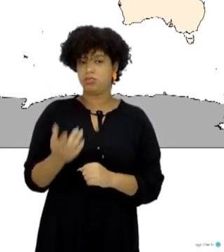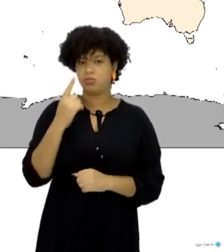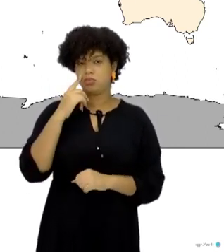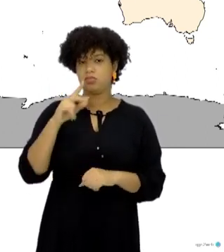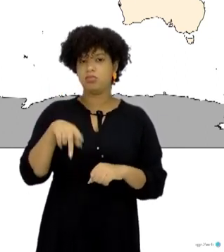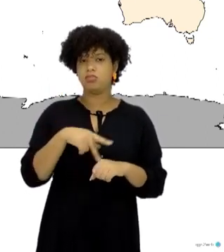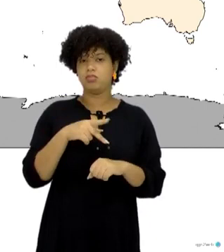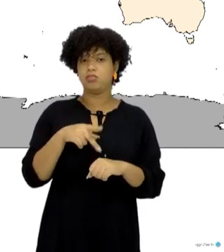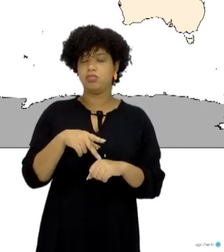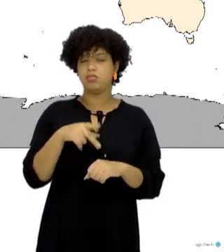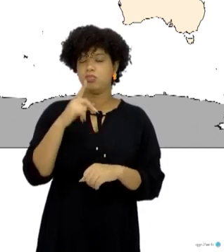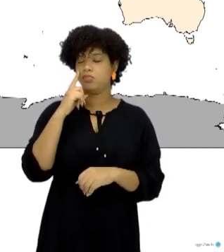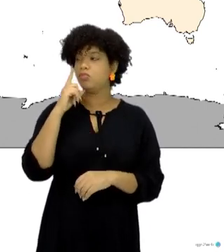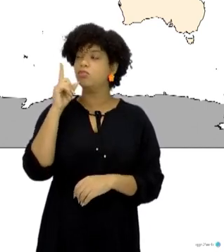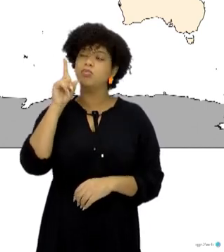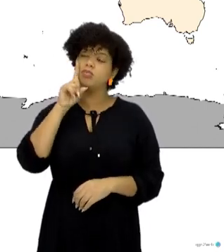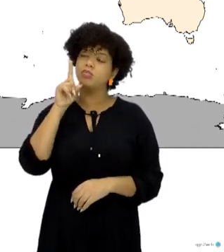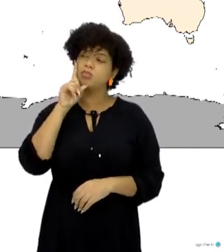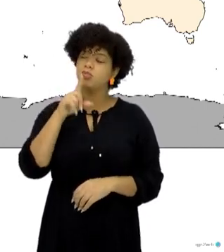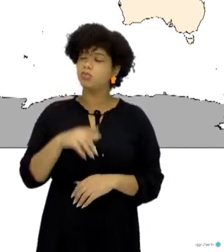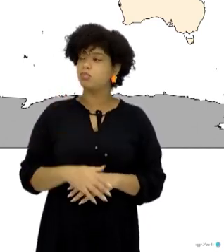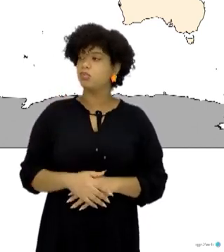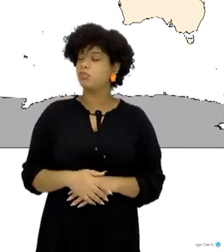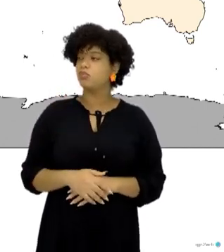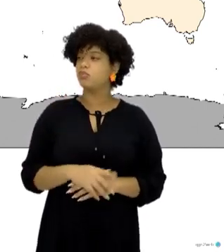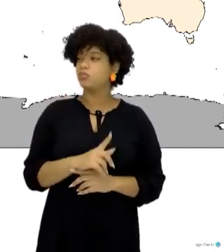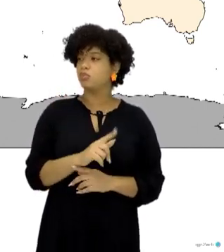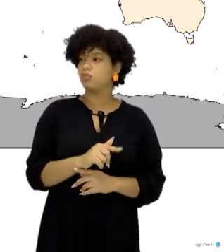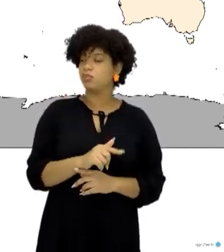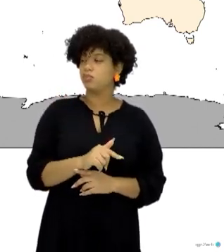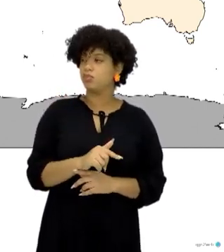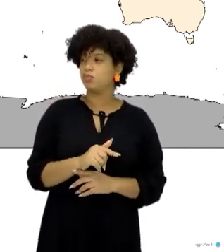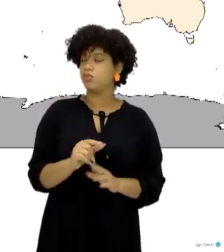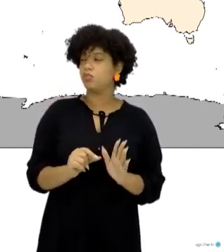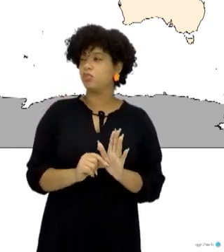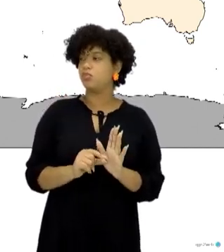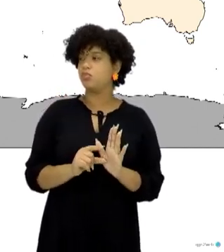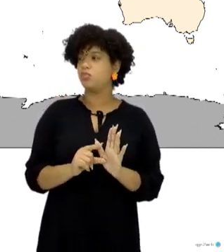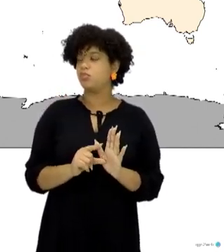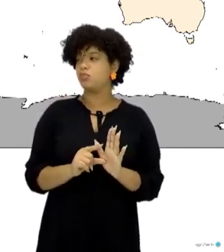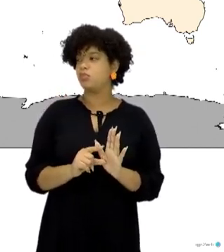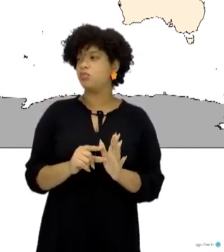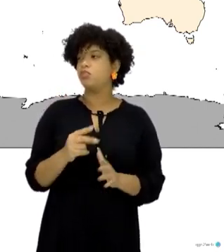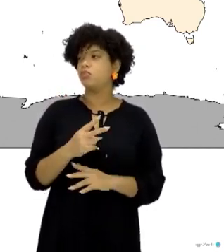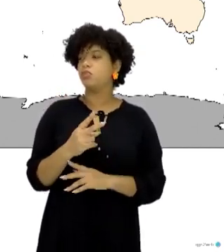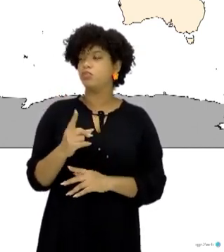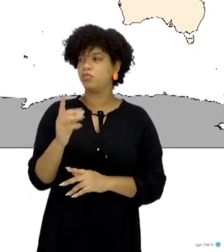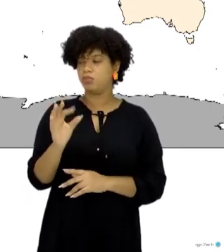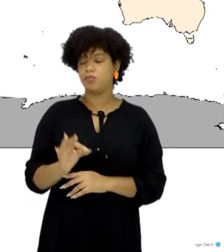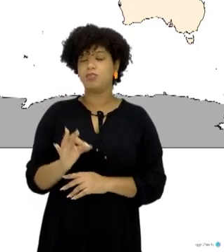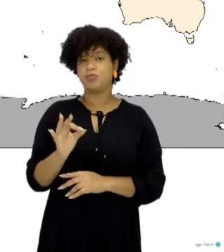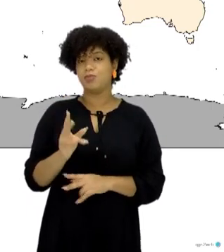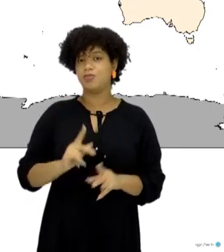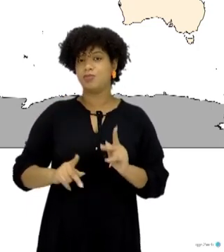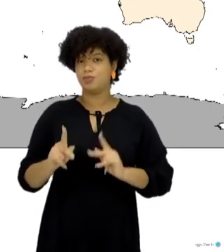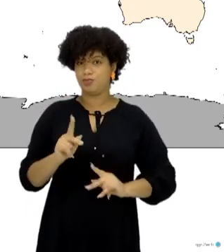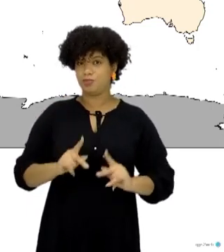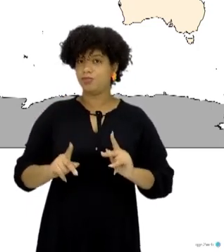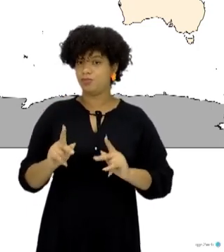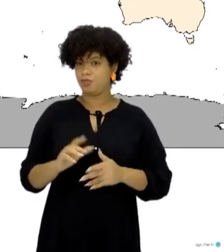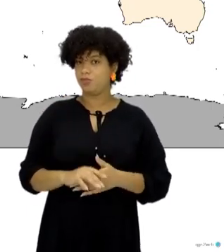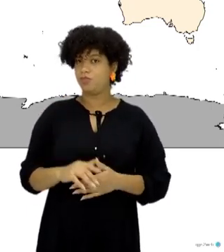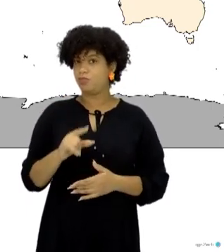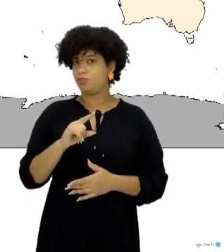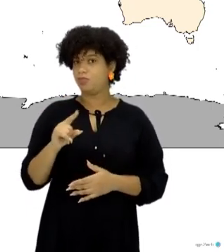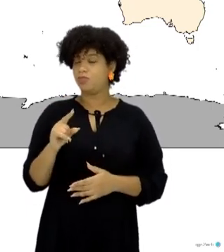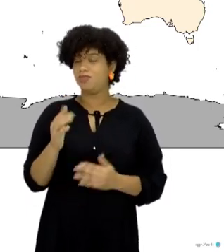Olha lá, Estados Unidos, olha lá. De 17 também aumentou, mas aumentou menos, mas 21% da população. Então, para vocês